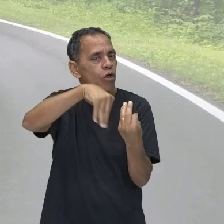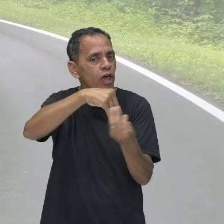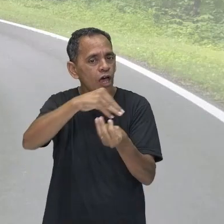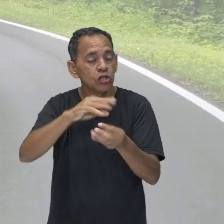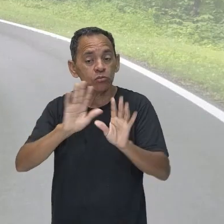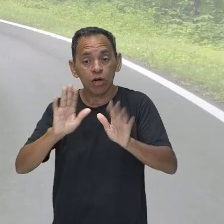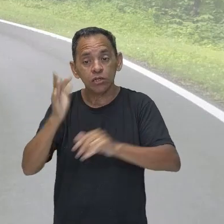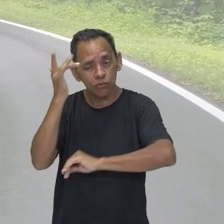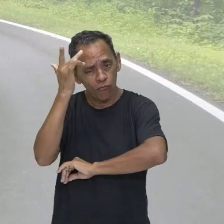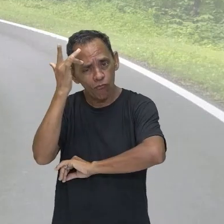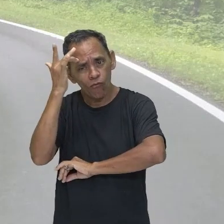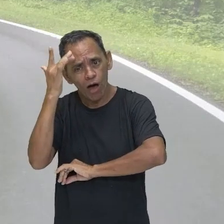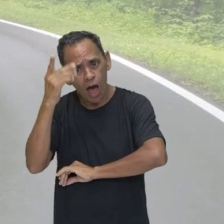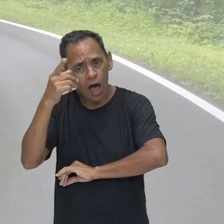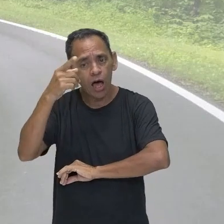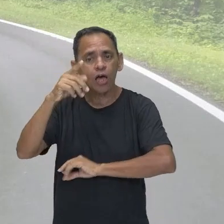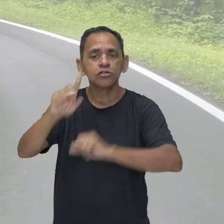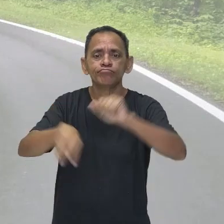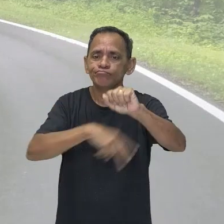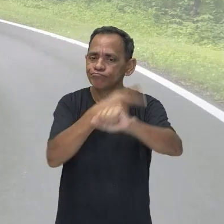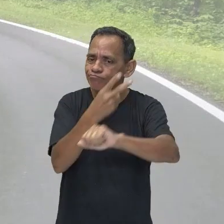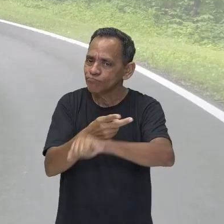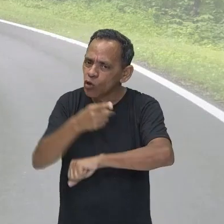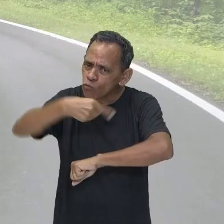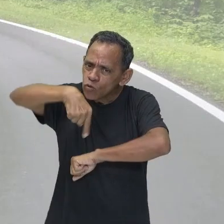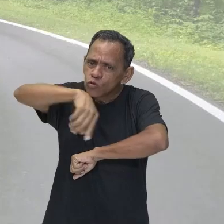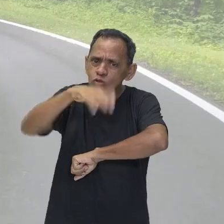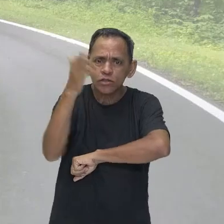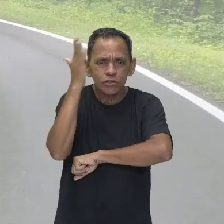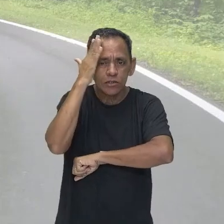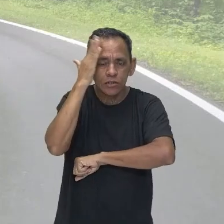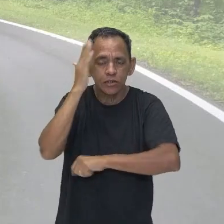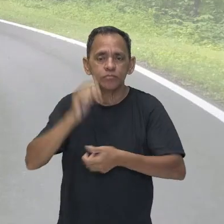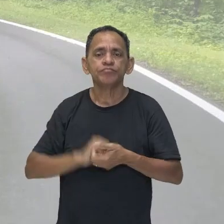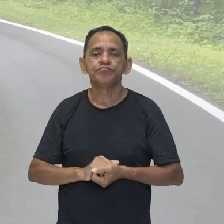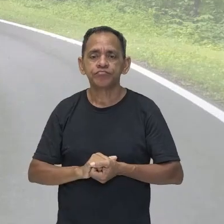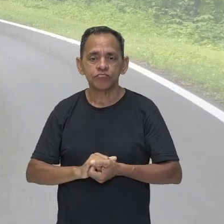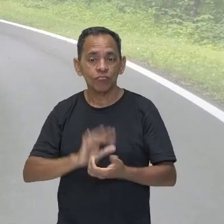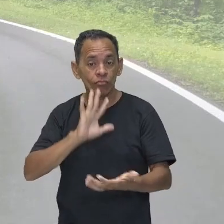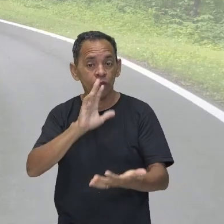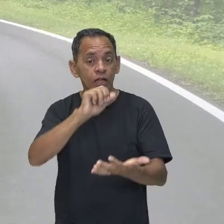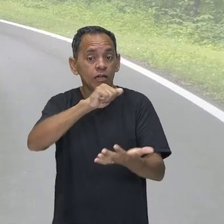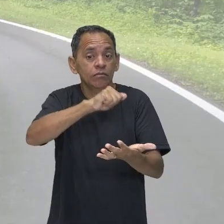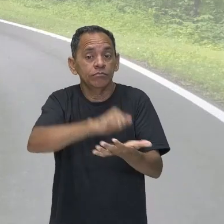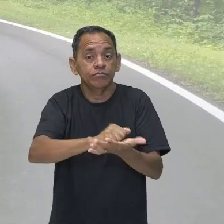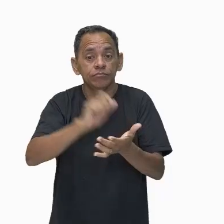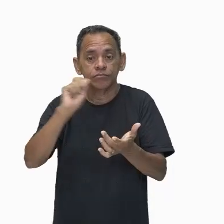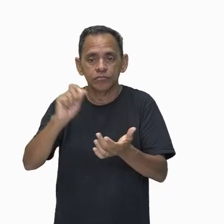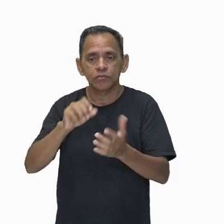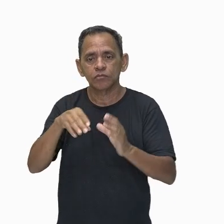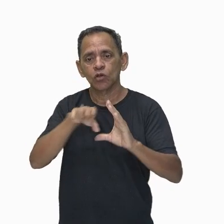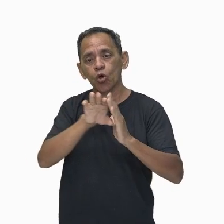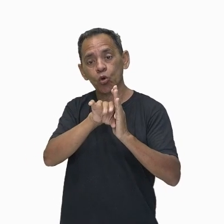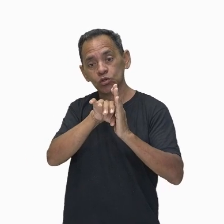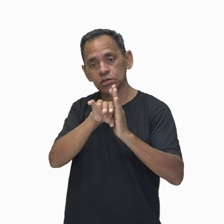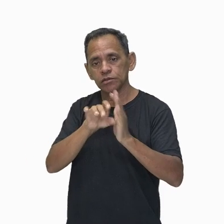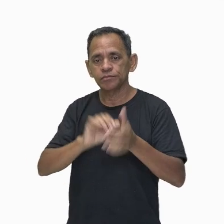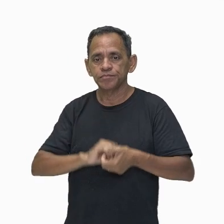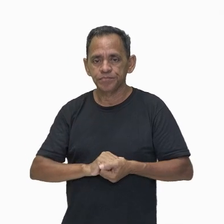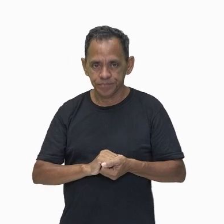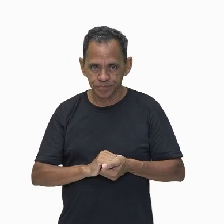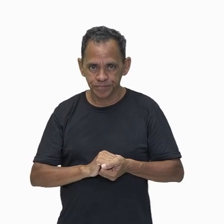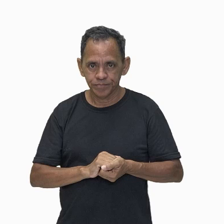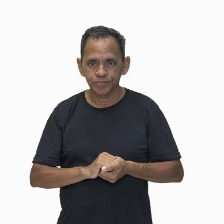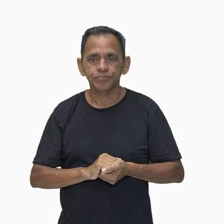que é o movimento uniforme, tá? Então, pega papel e caneta e anota só essa definição que eu trouxe aqui para ti, olha só.